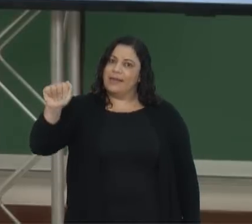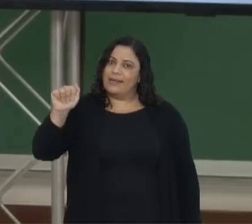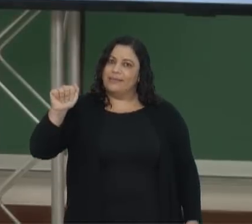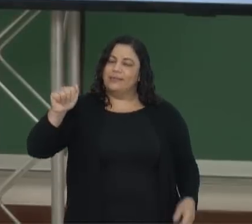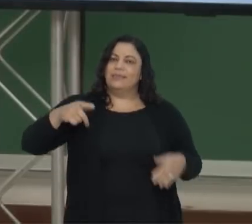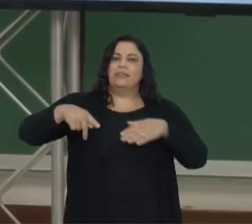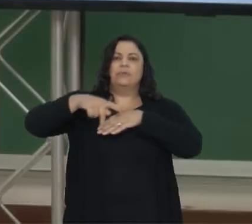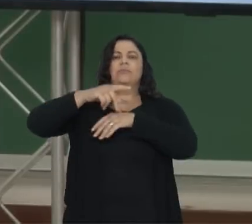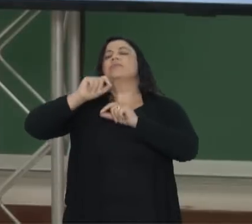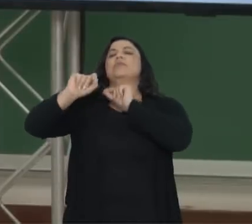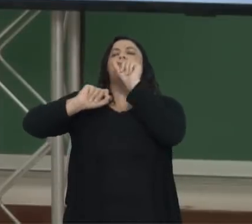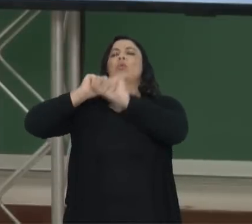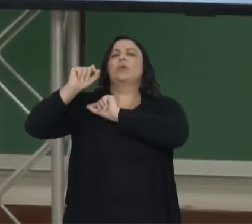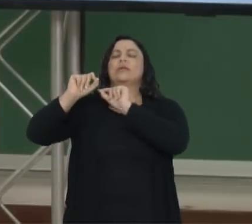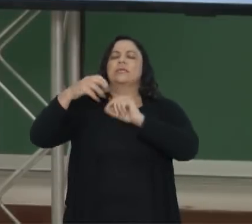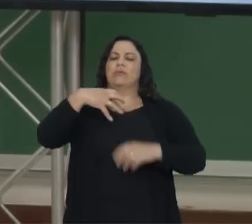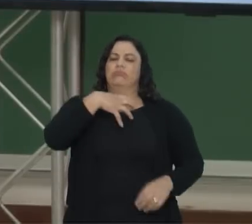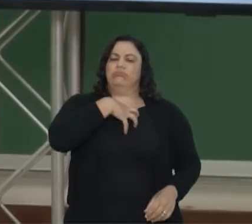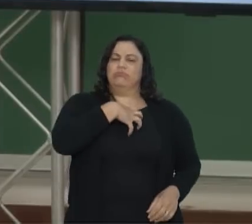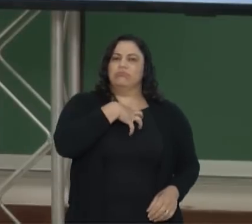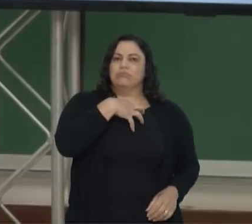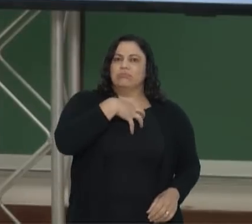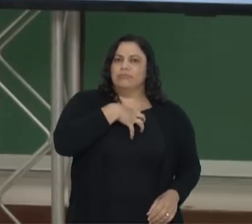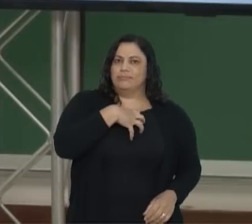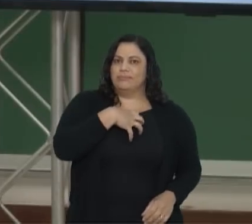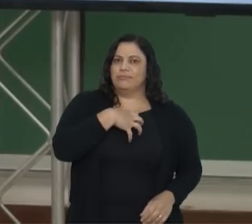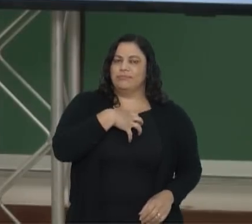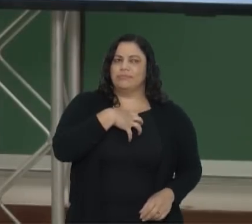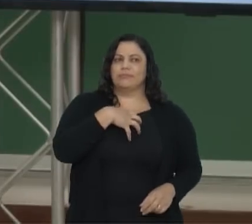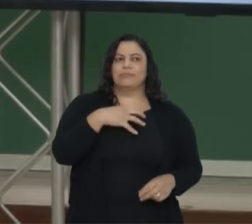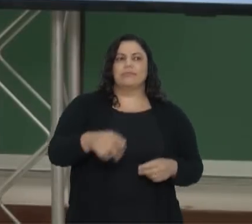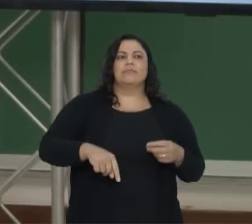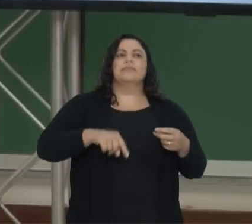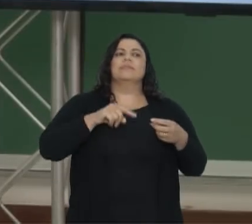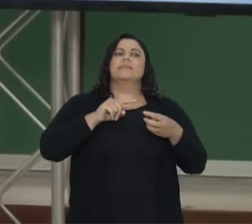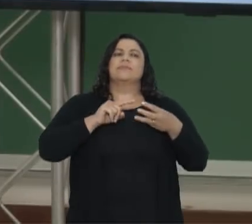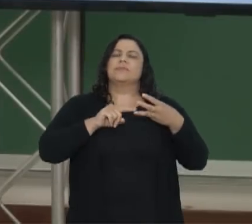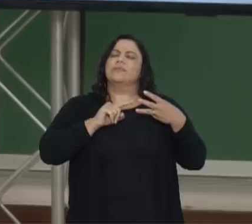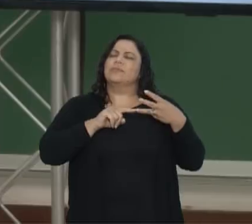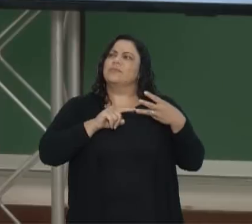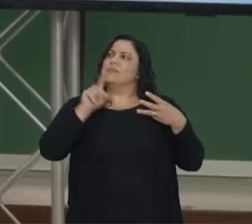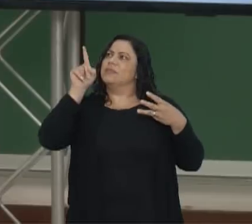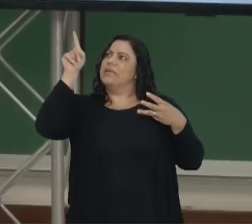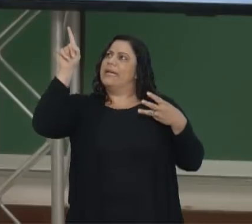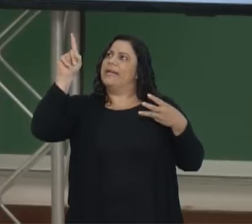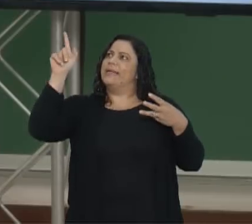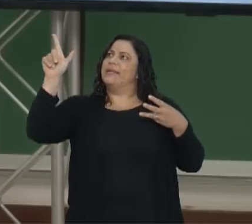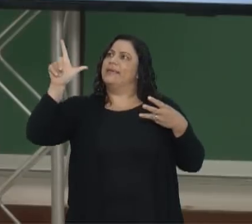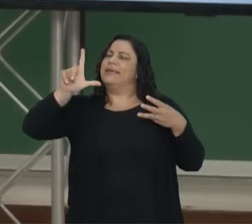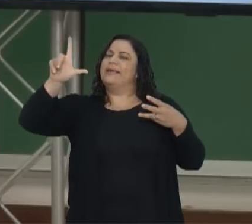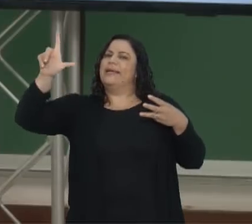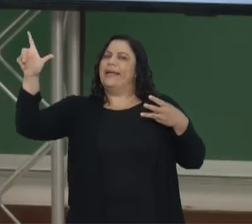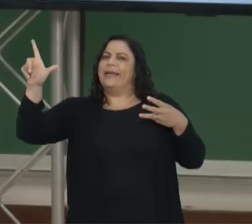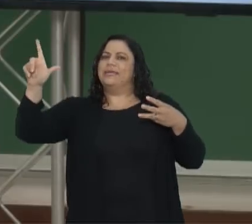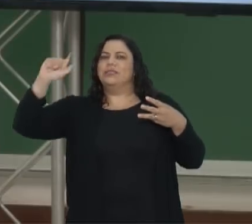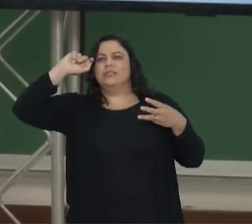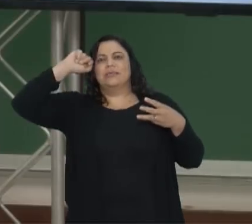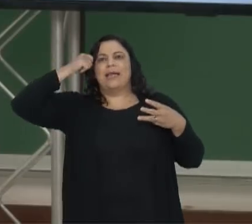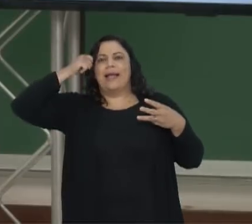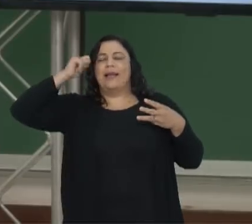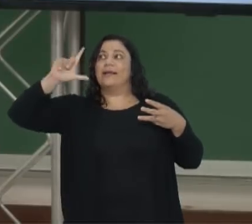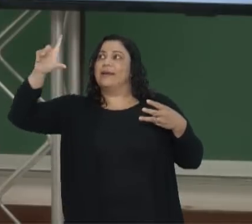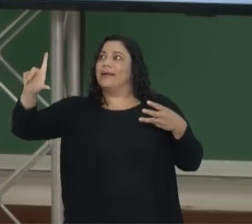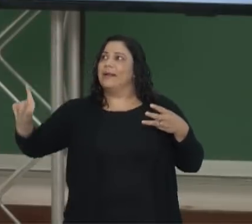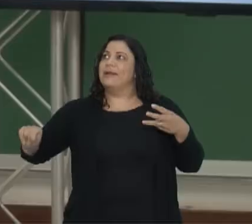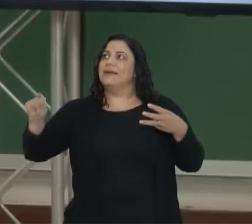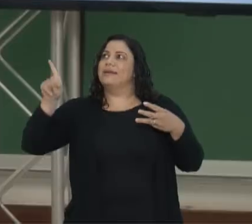à Bahia, que foram trazidos em direção à Bahia. E os que vieram lá da costa leste do continente africano, da região ali